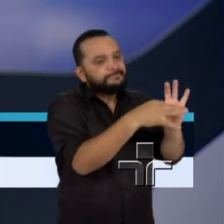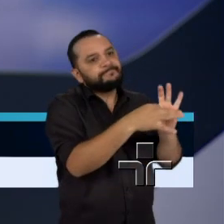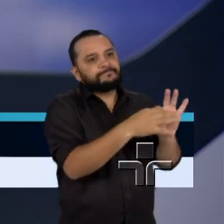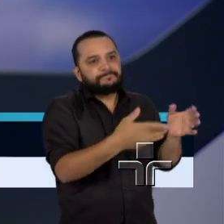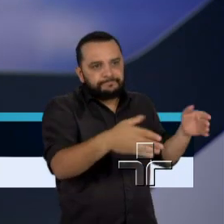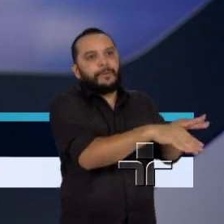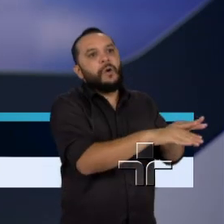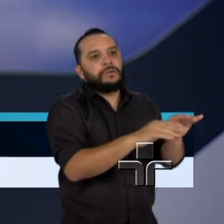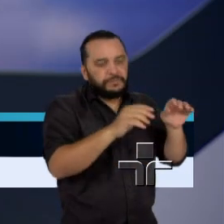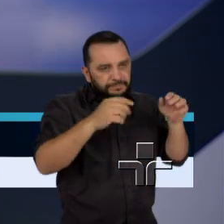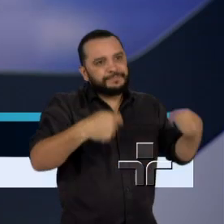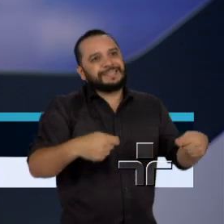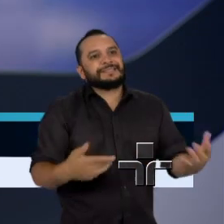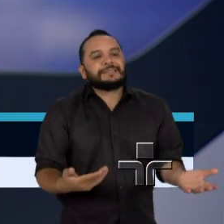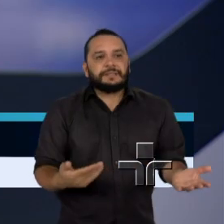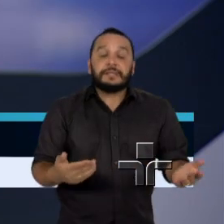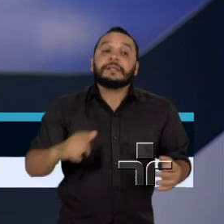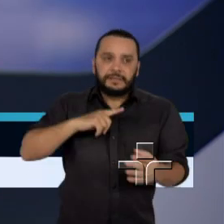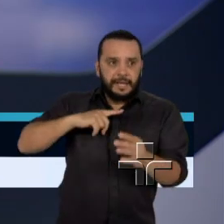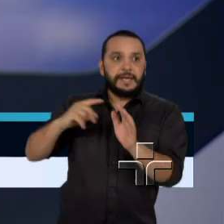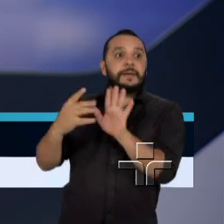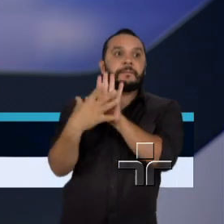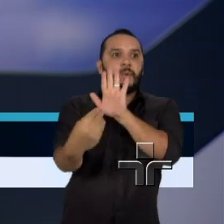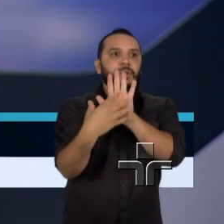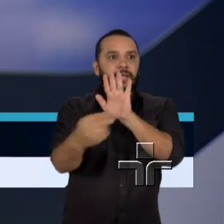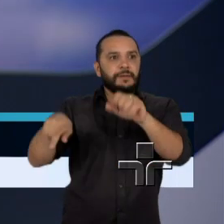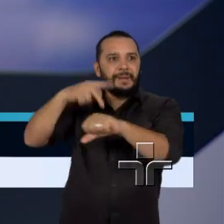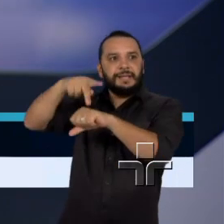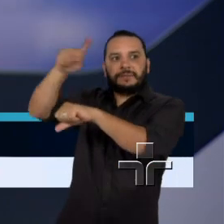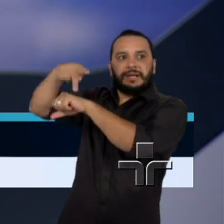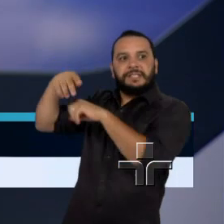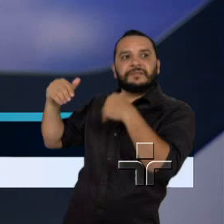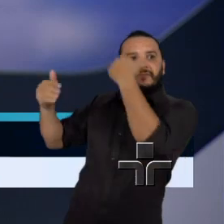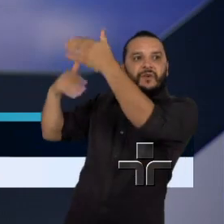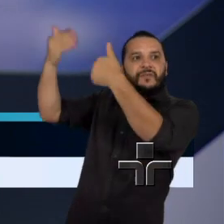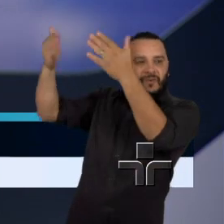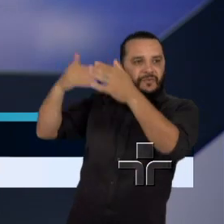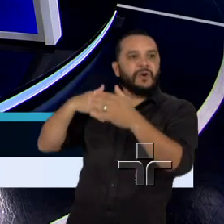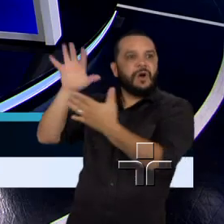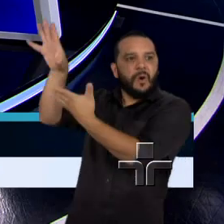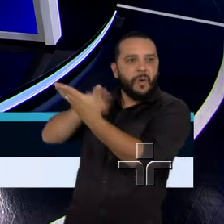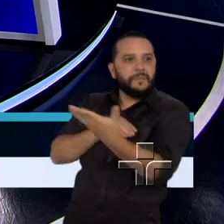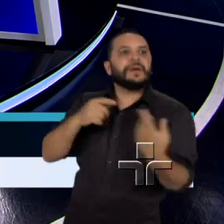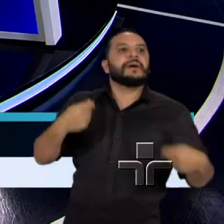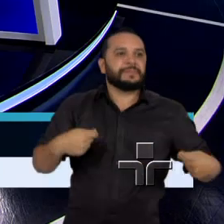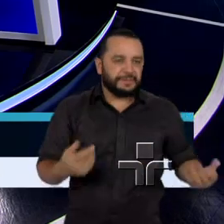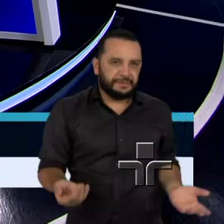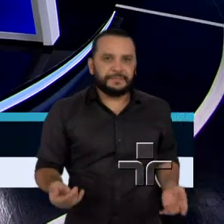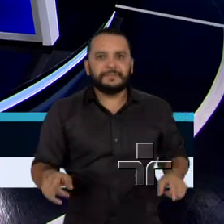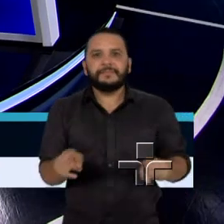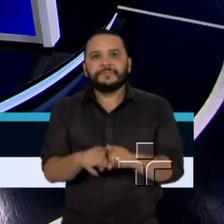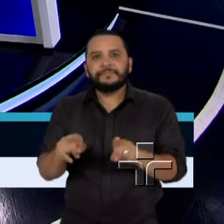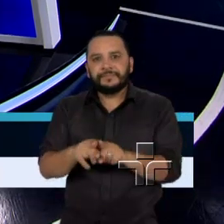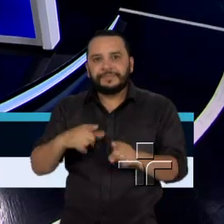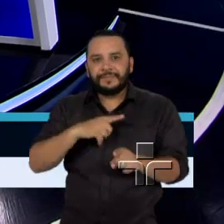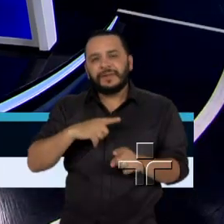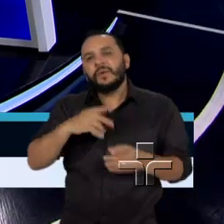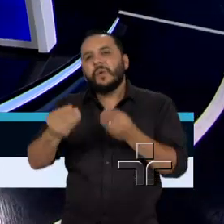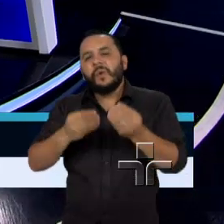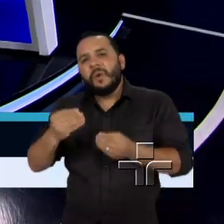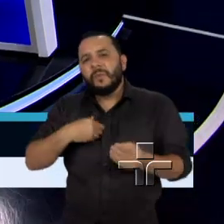E há, de novo, exemplos internacionais vários para a gente seguir. Cenis, como é que você vê essa questão de exploração econômica em terras